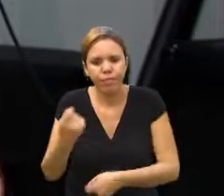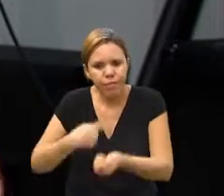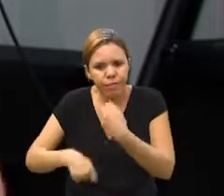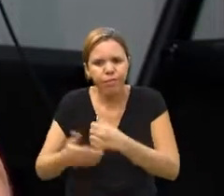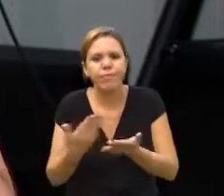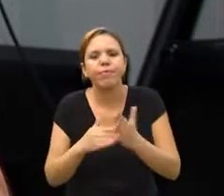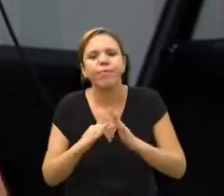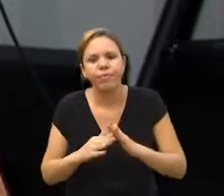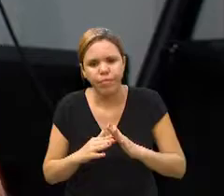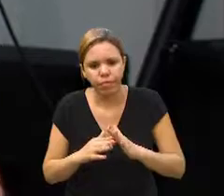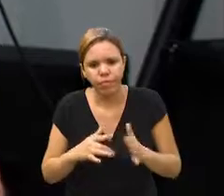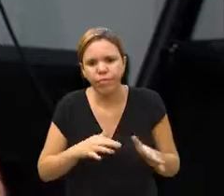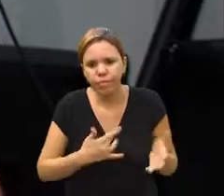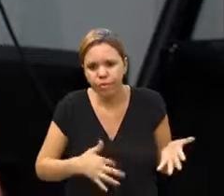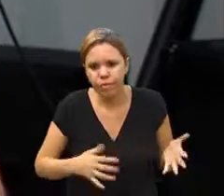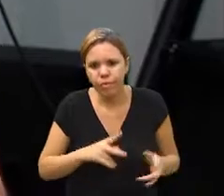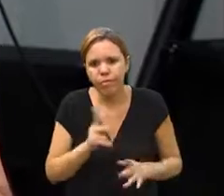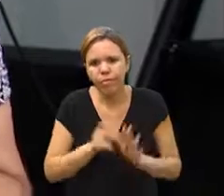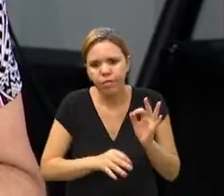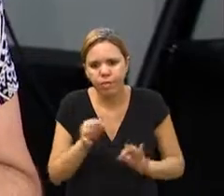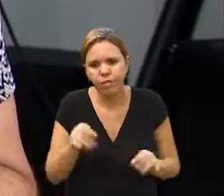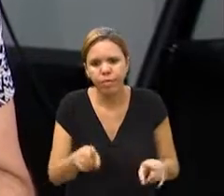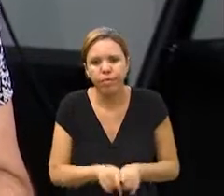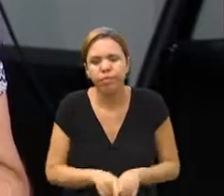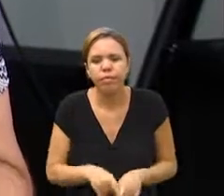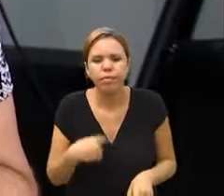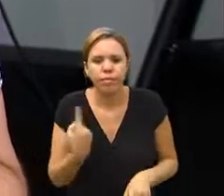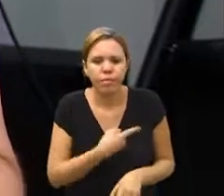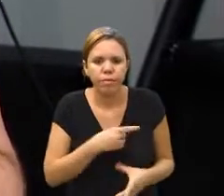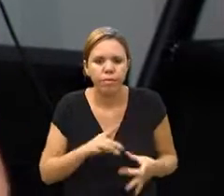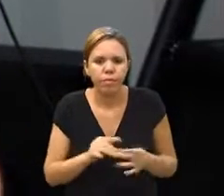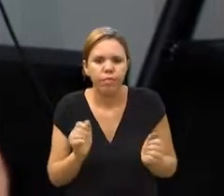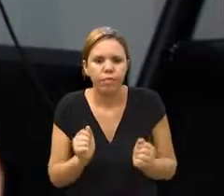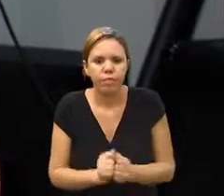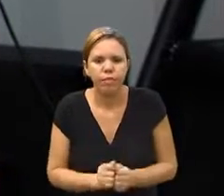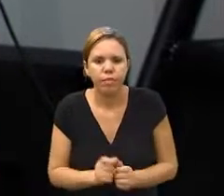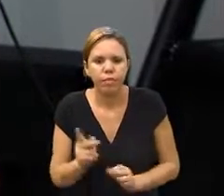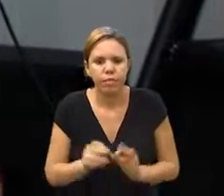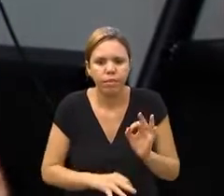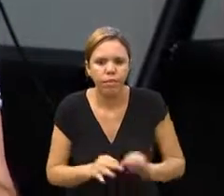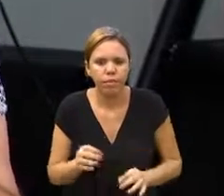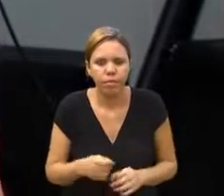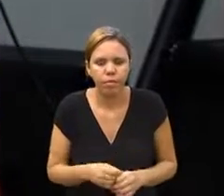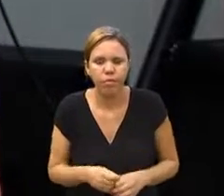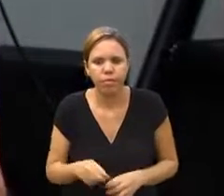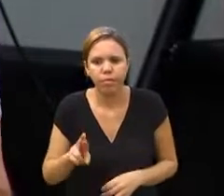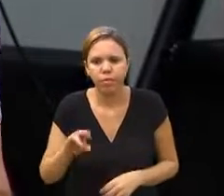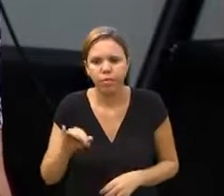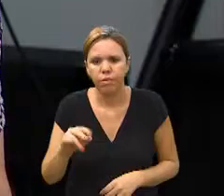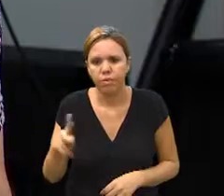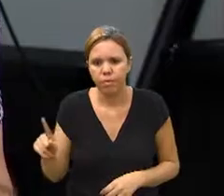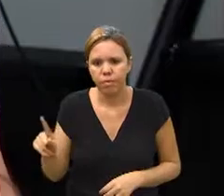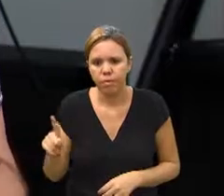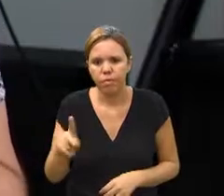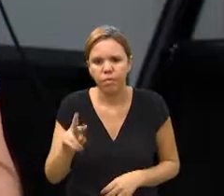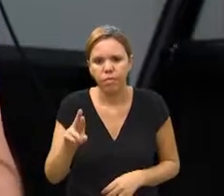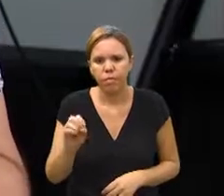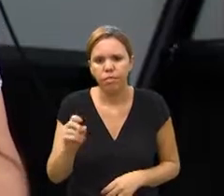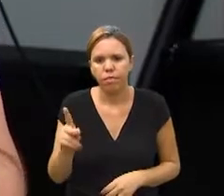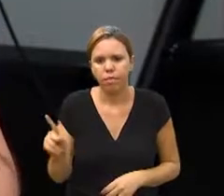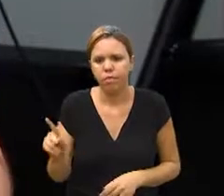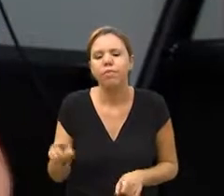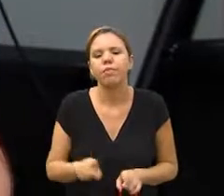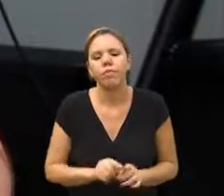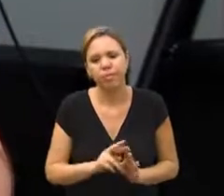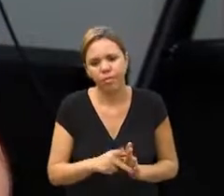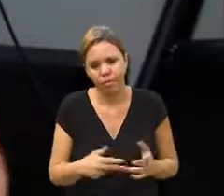administra a escola, toca com outros projetos também. A gente junto toca em projeto de hip hop, de um monte de outras